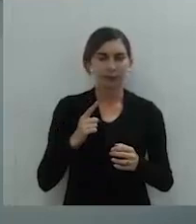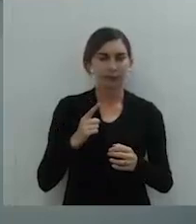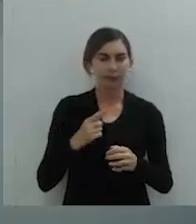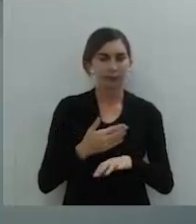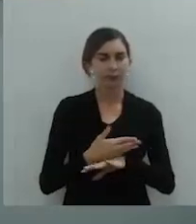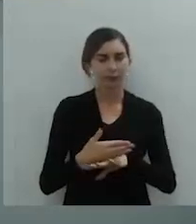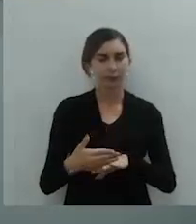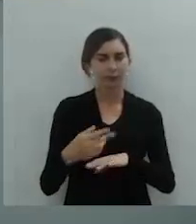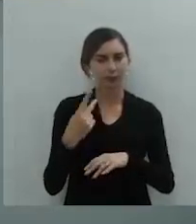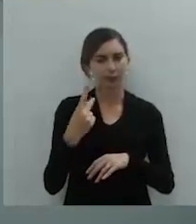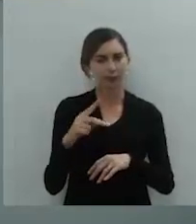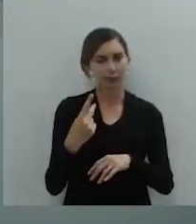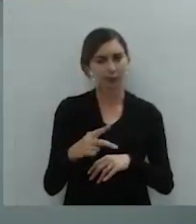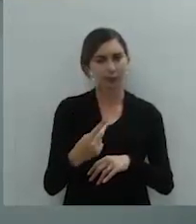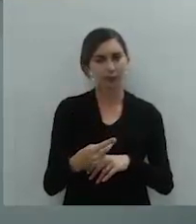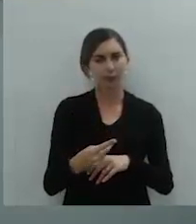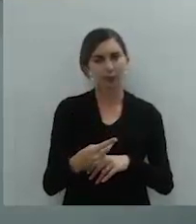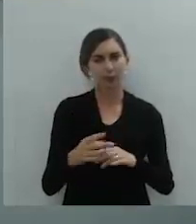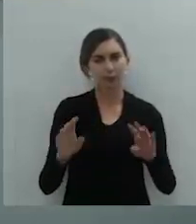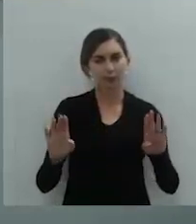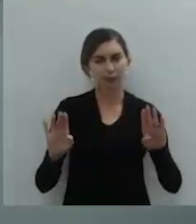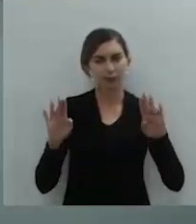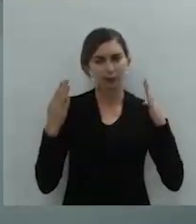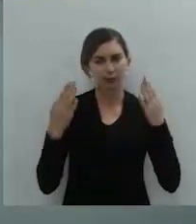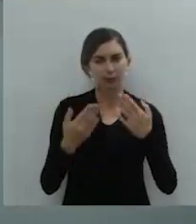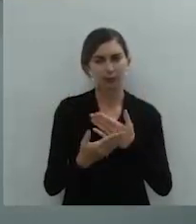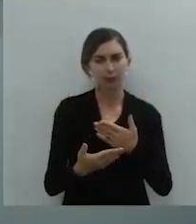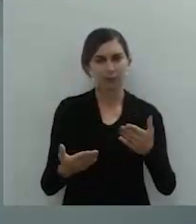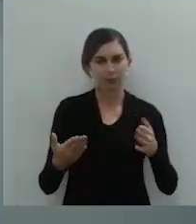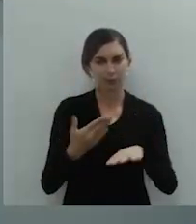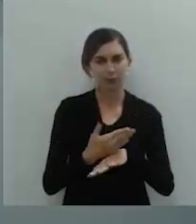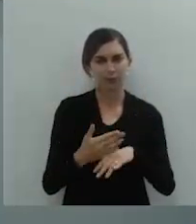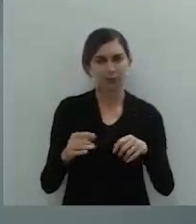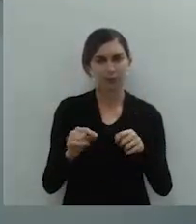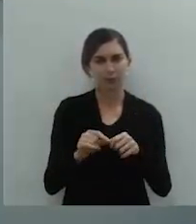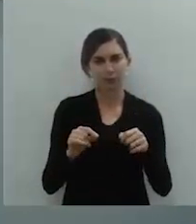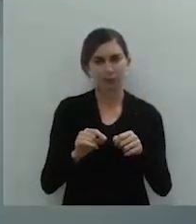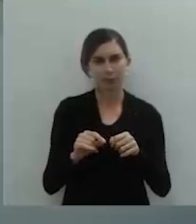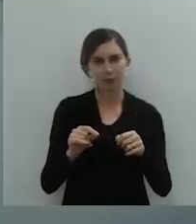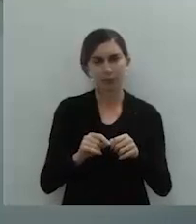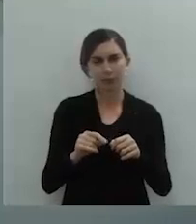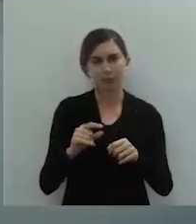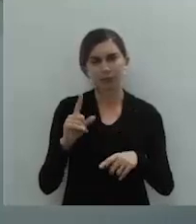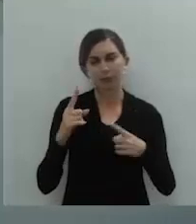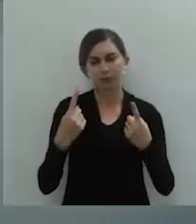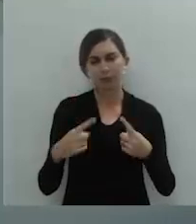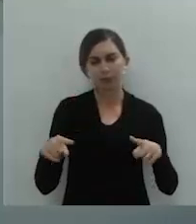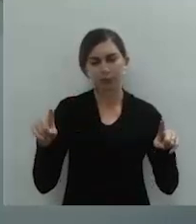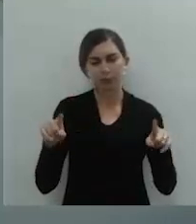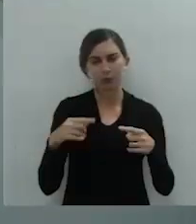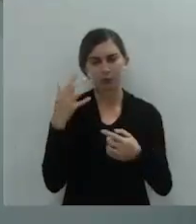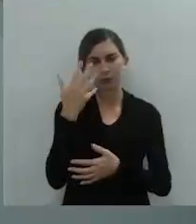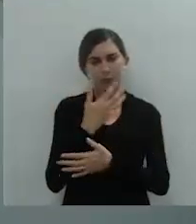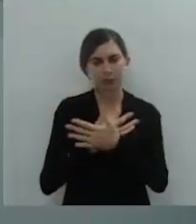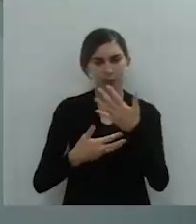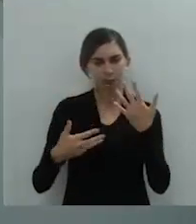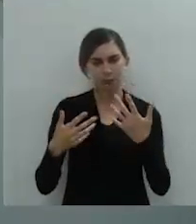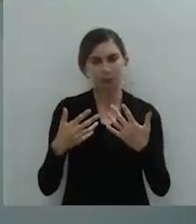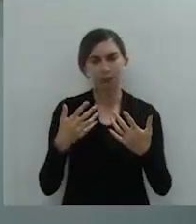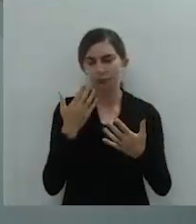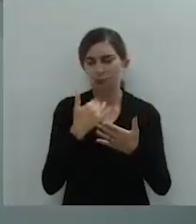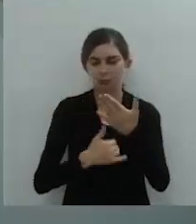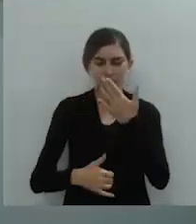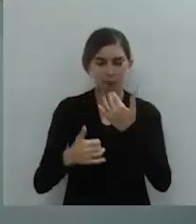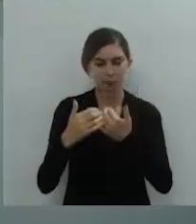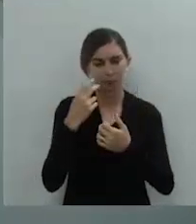hábitos de vocês, com as festas que vocês costumam fazer, o estilo de música que vocês gostam, a